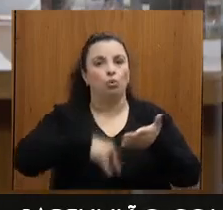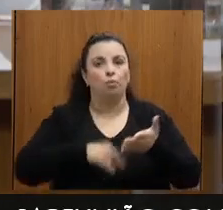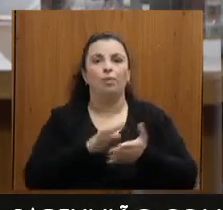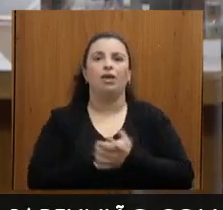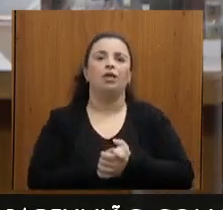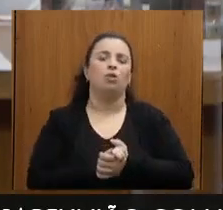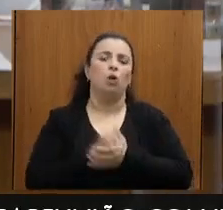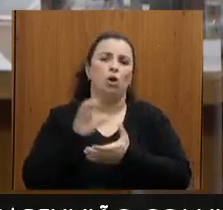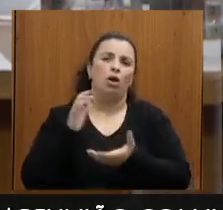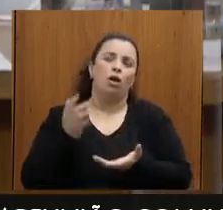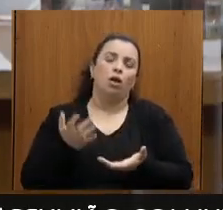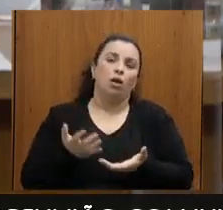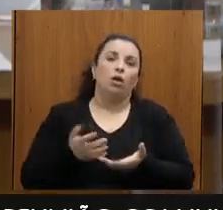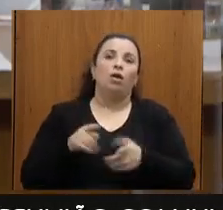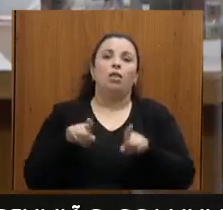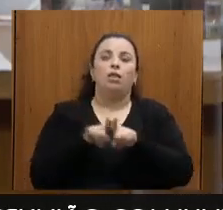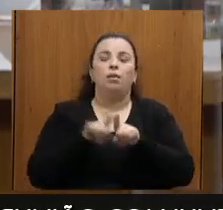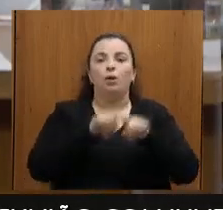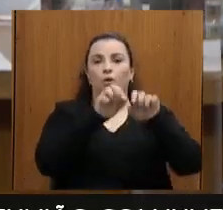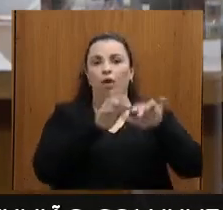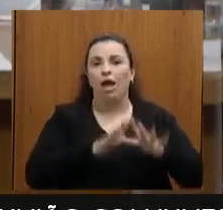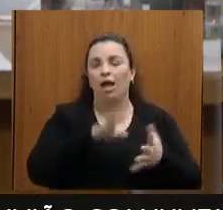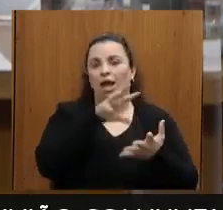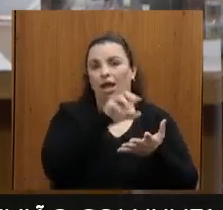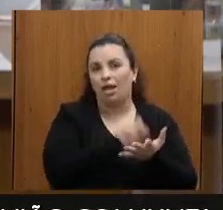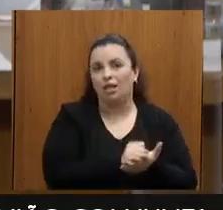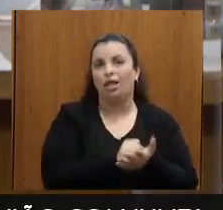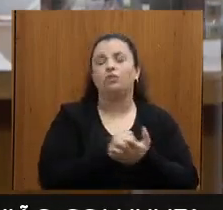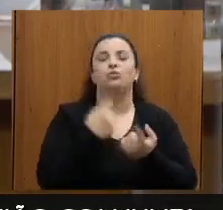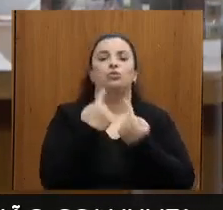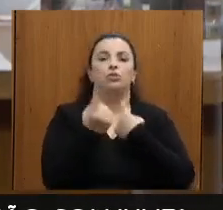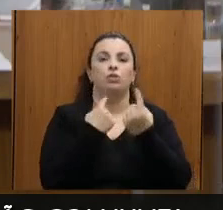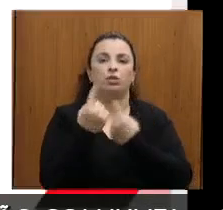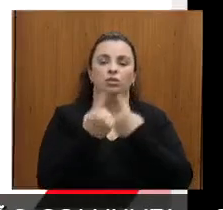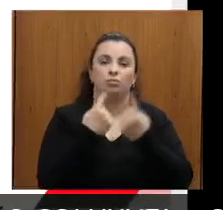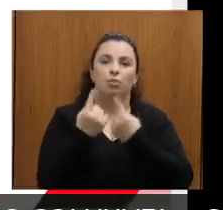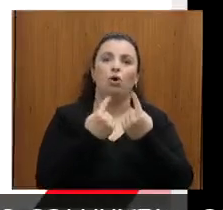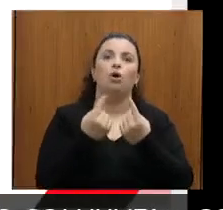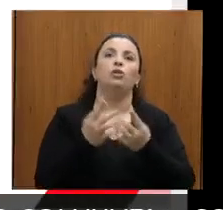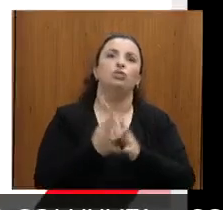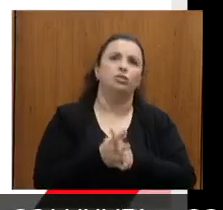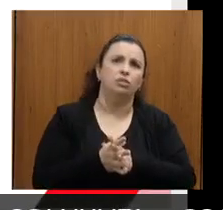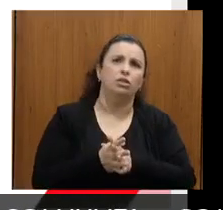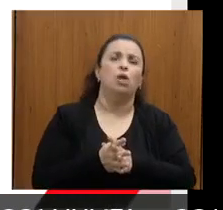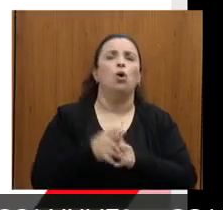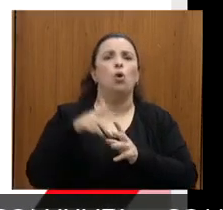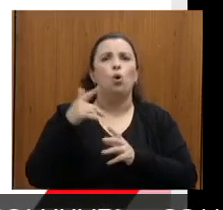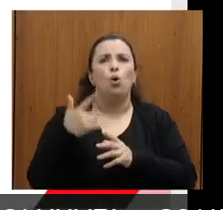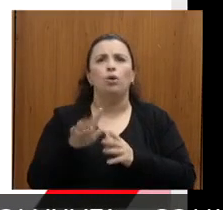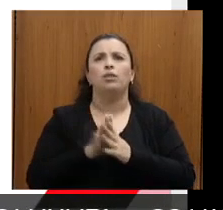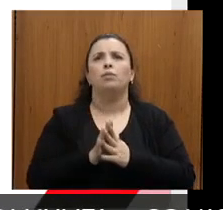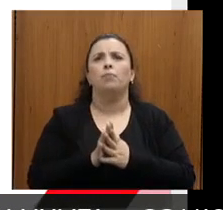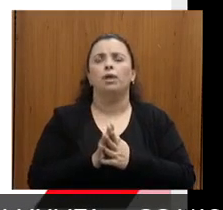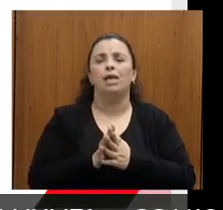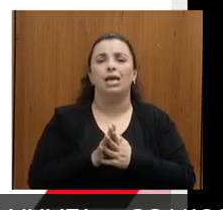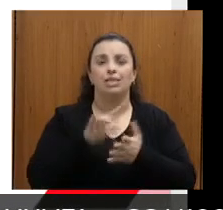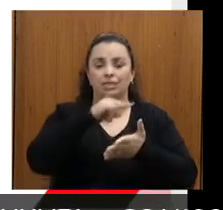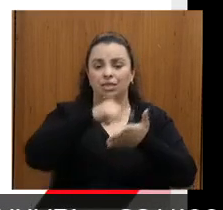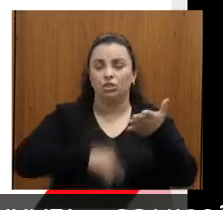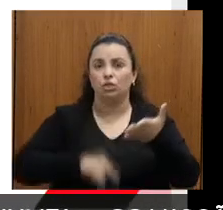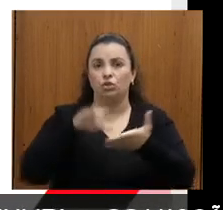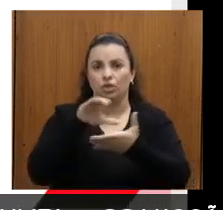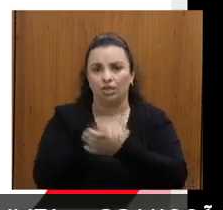relacionadas às rodovias estaduais e ao transporte intermunicipal na RMBH, a solicitação de certidão de casamento